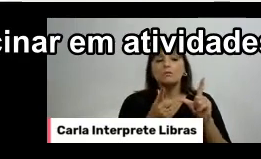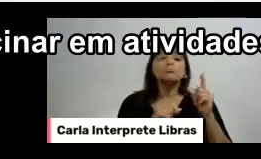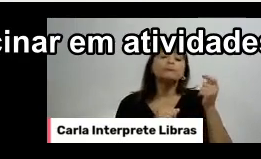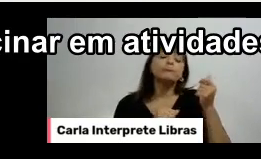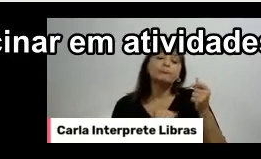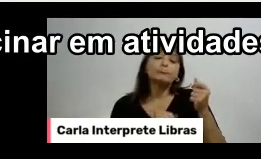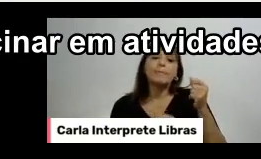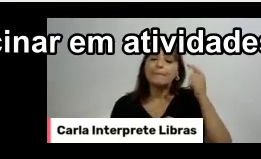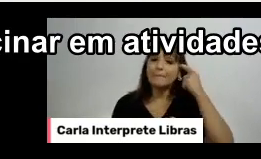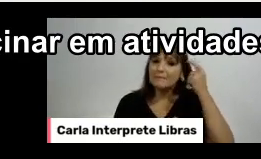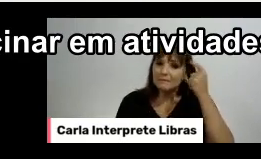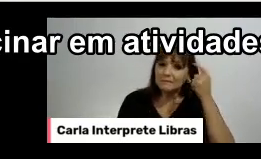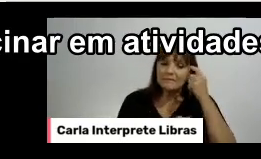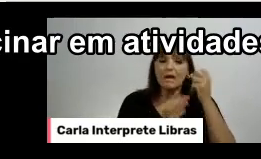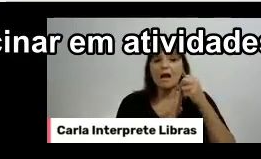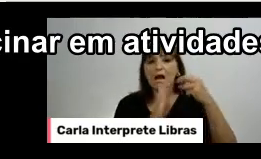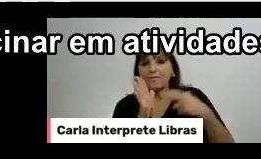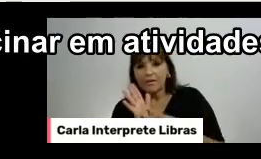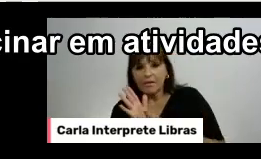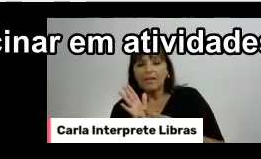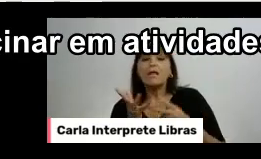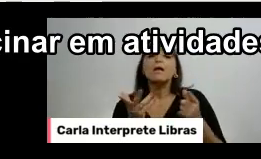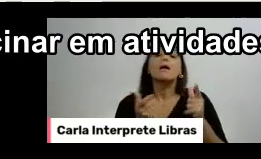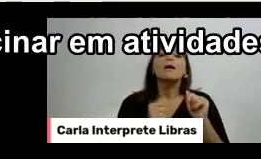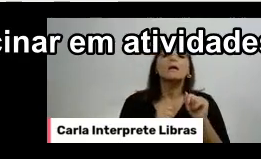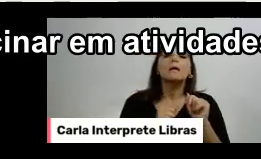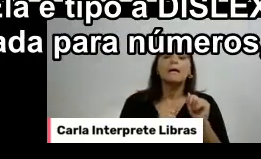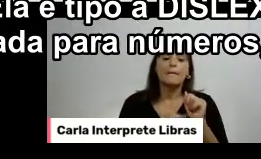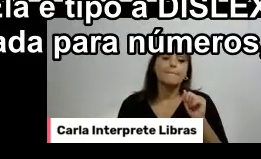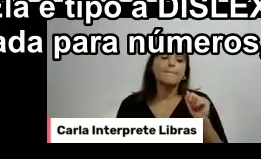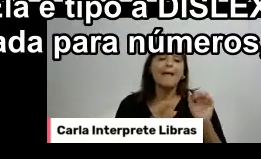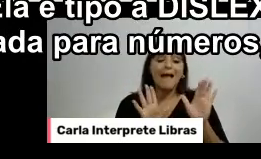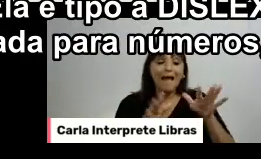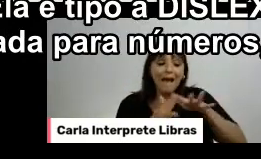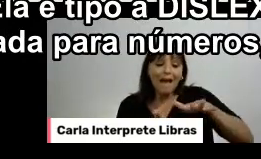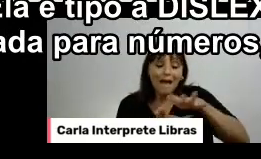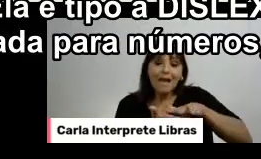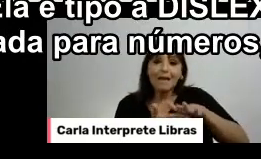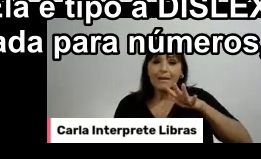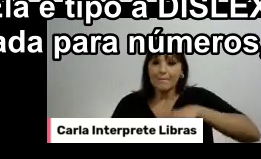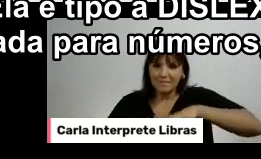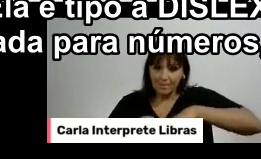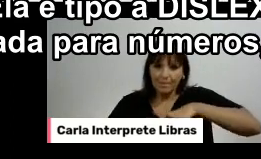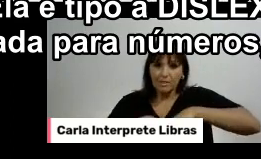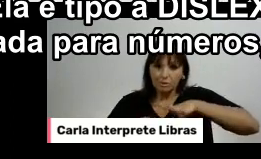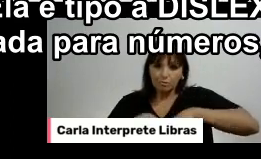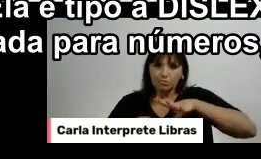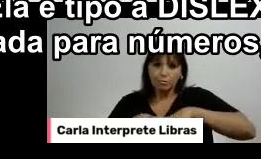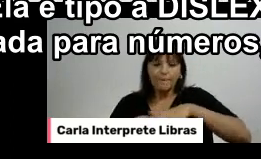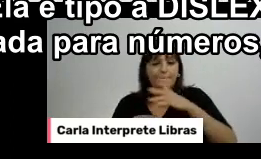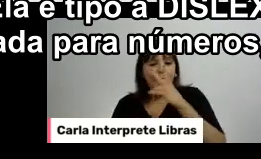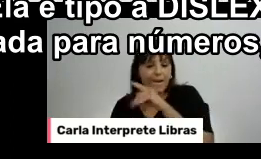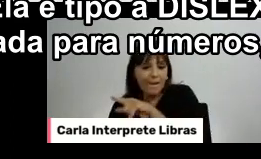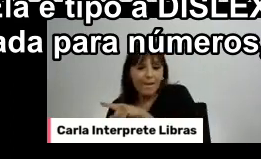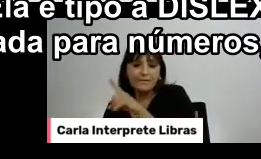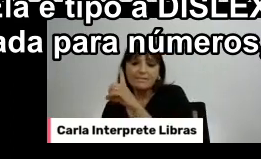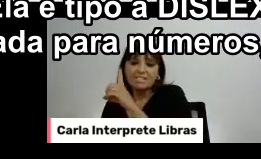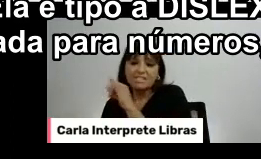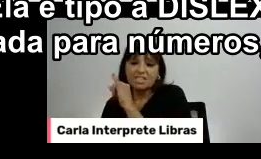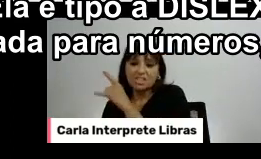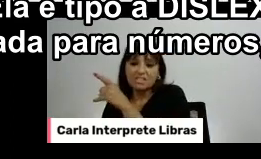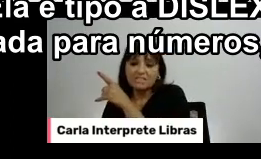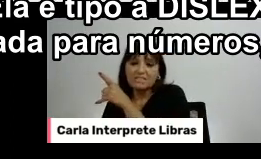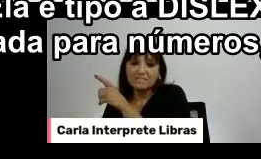ou raciocinar em atividades relacionadas à matemática. Ela é tipo a dislexia, porém ela é mais voltada para números, ela